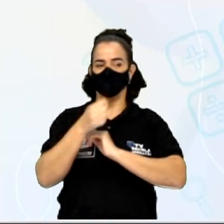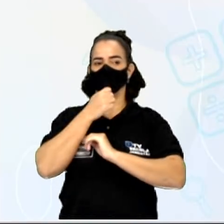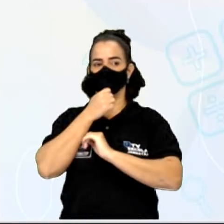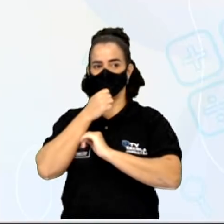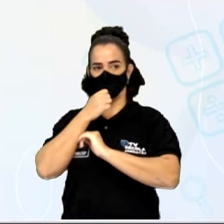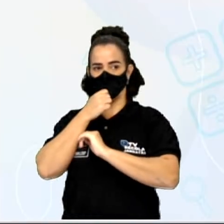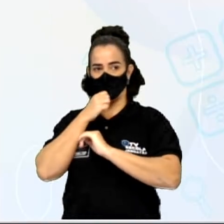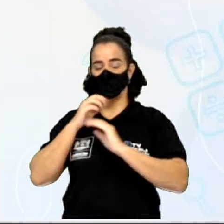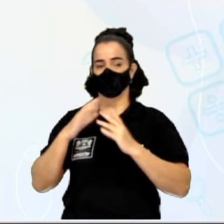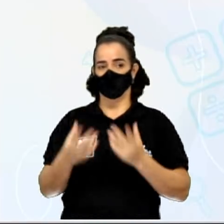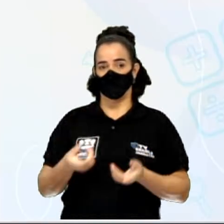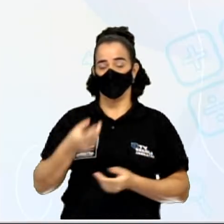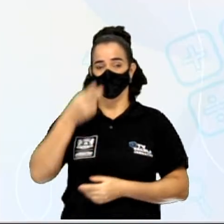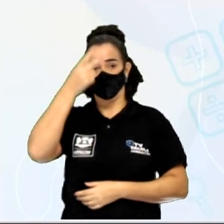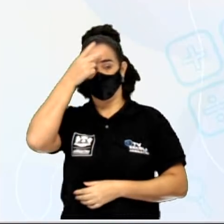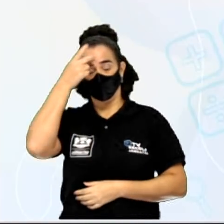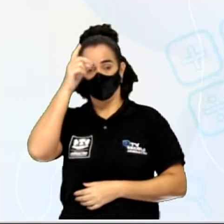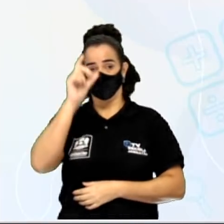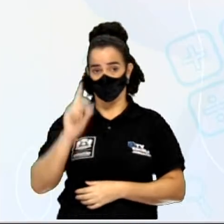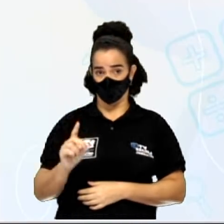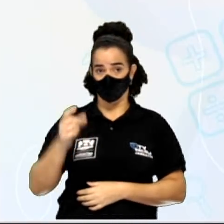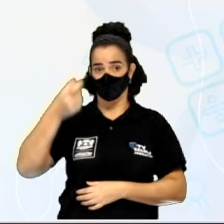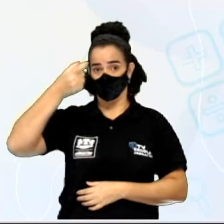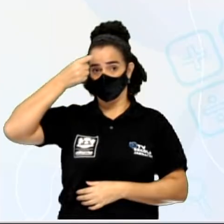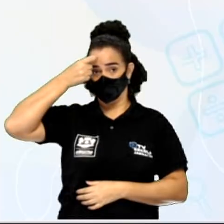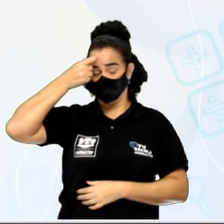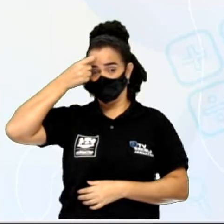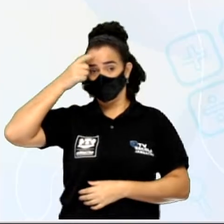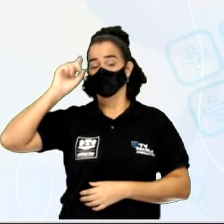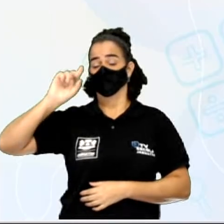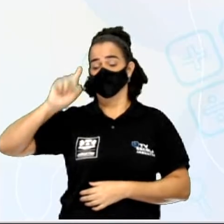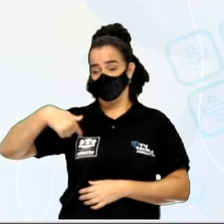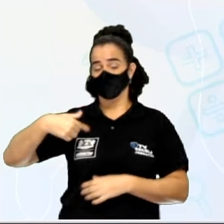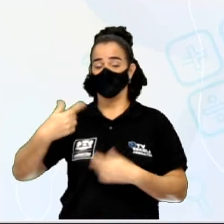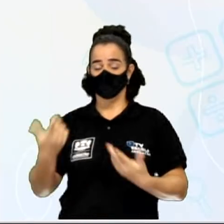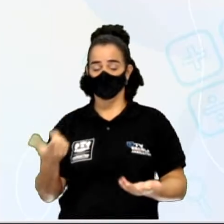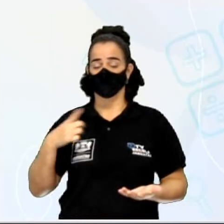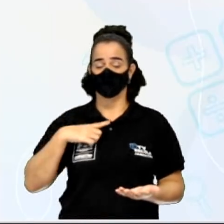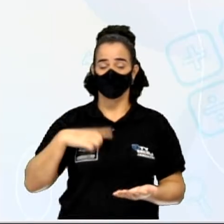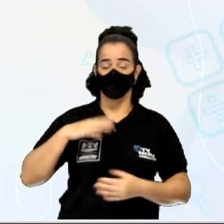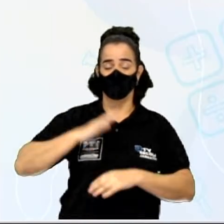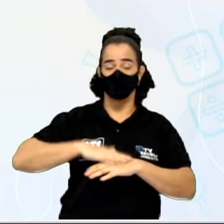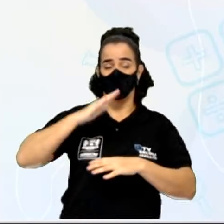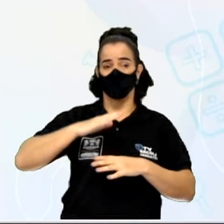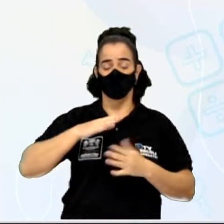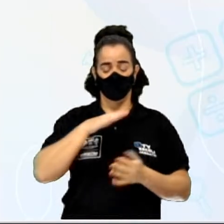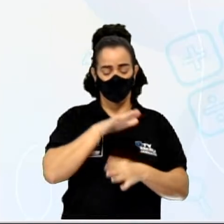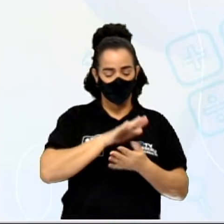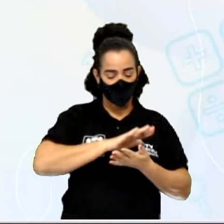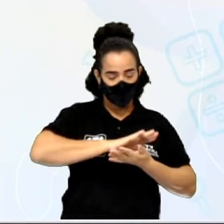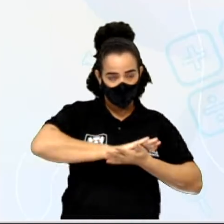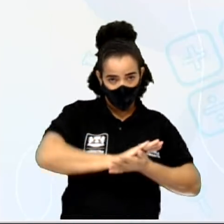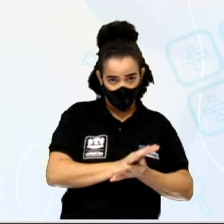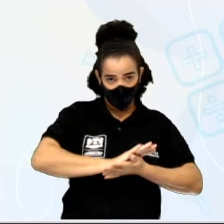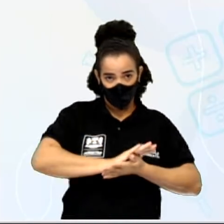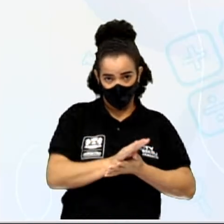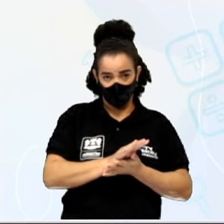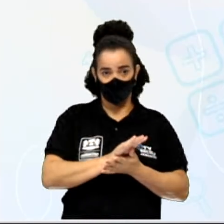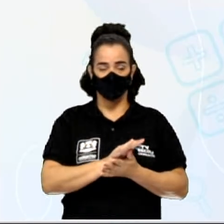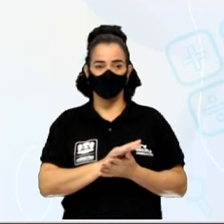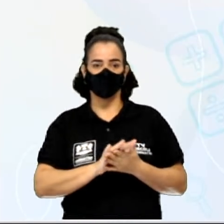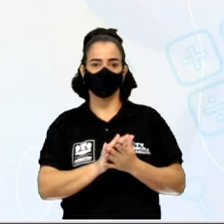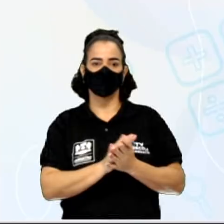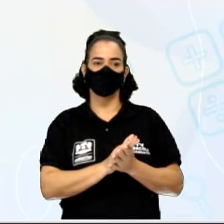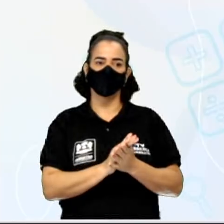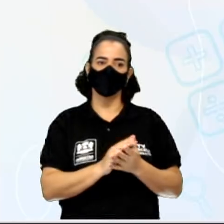os deficientes mentais são os que sofrem o maior preconceito. O item 1 diz o seguinte: ambos podem ser